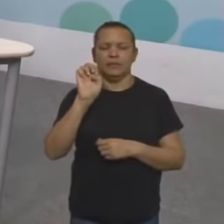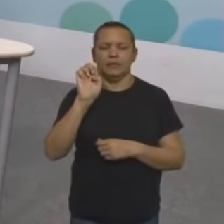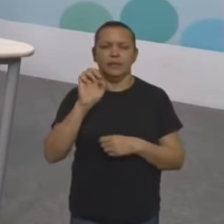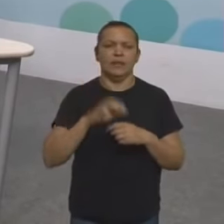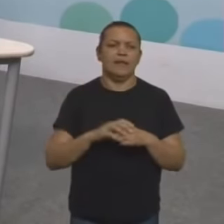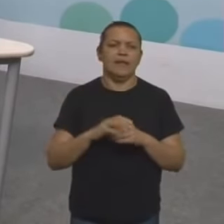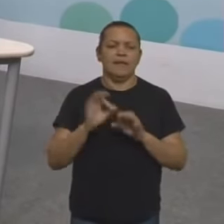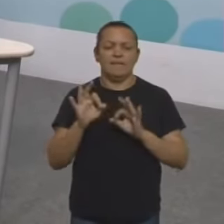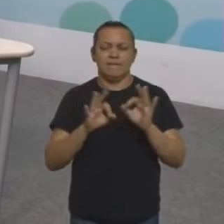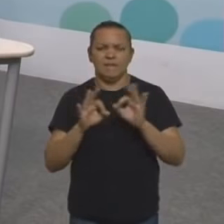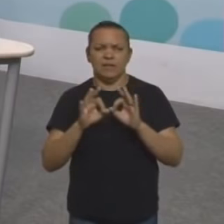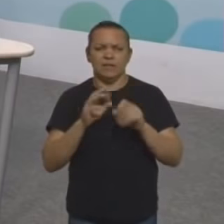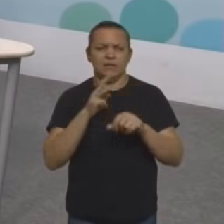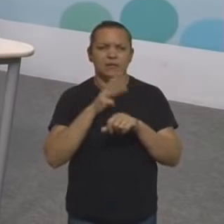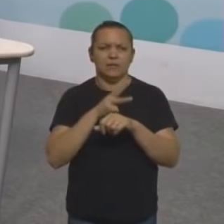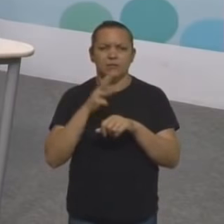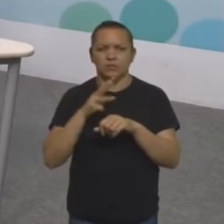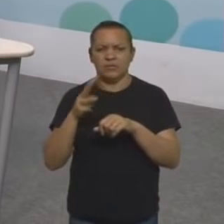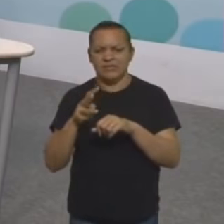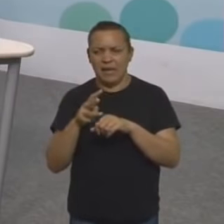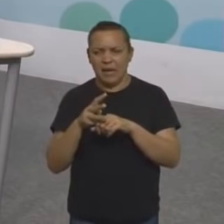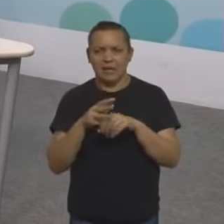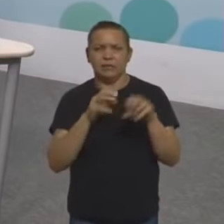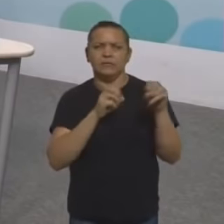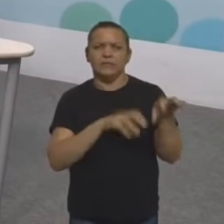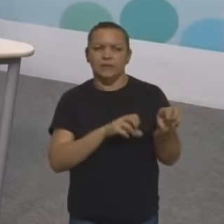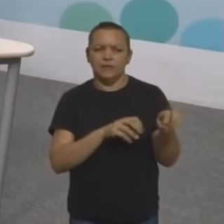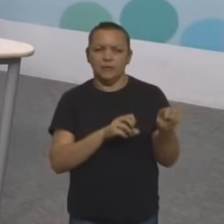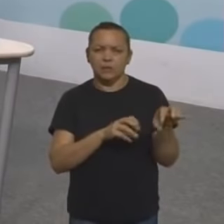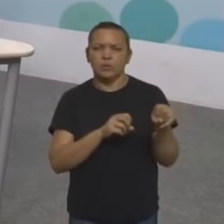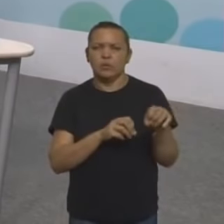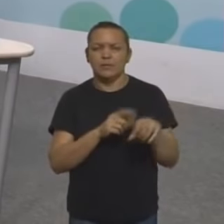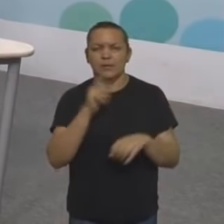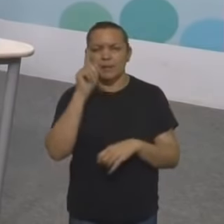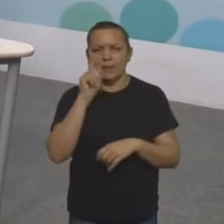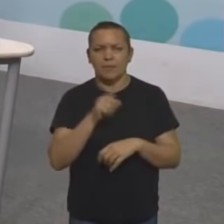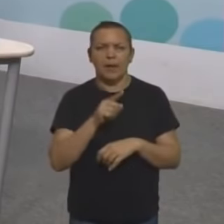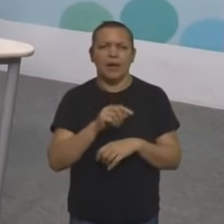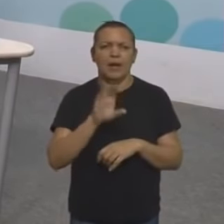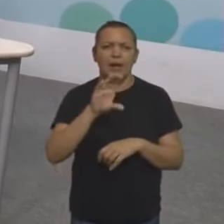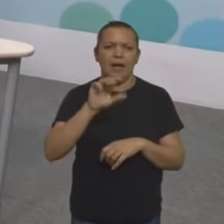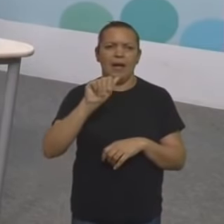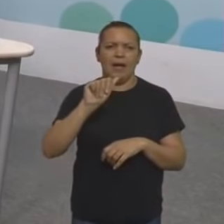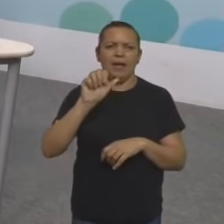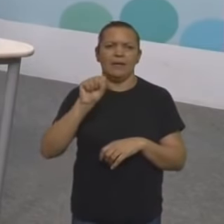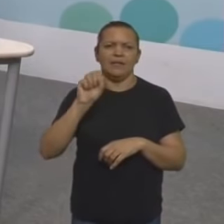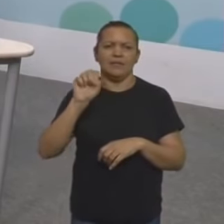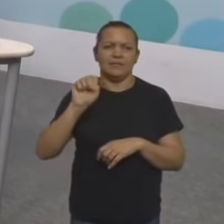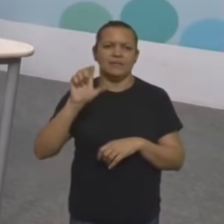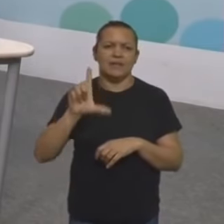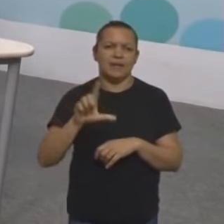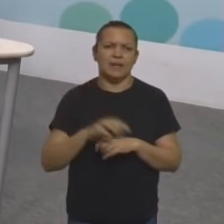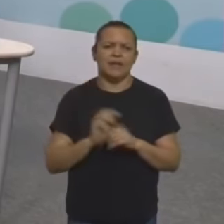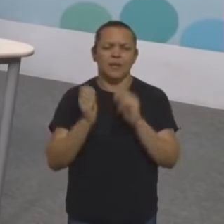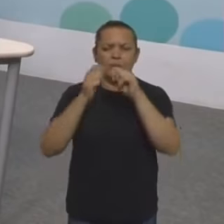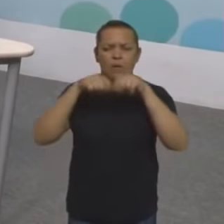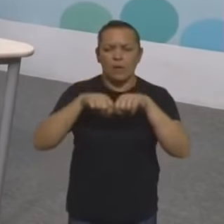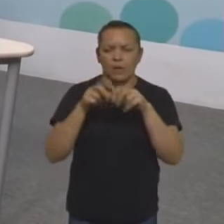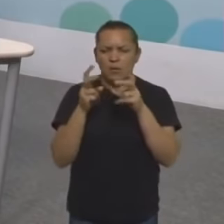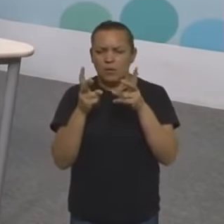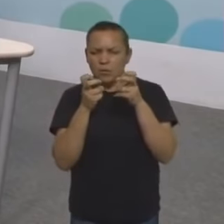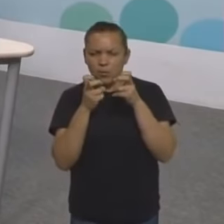no site do Vila Educação /Casel, consigo observar